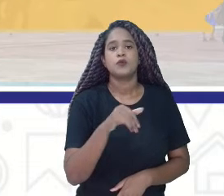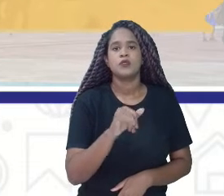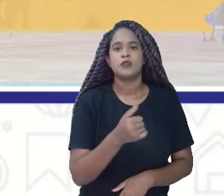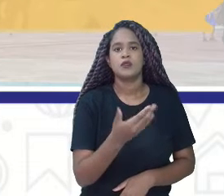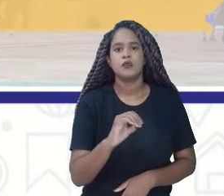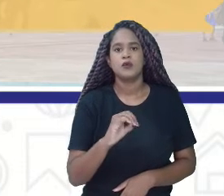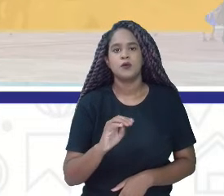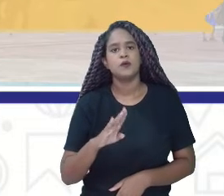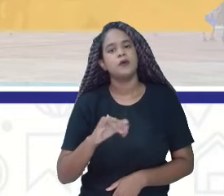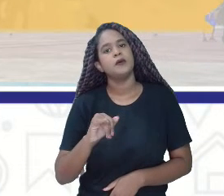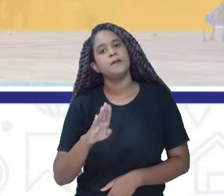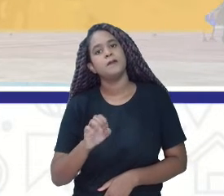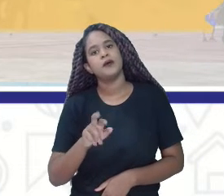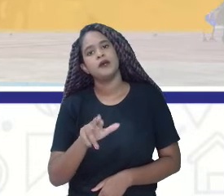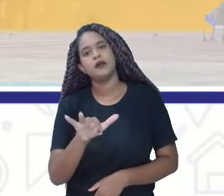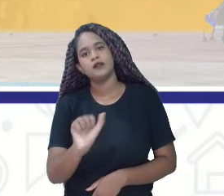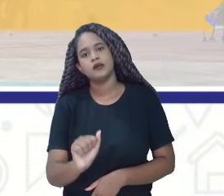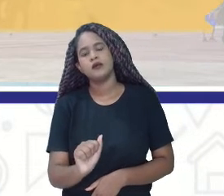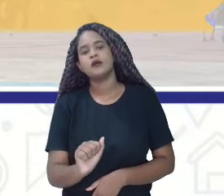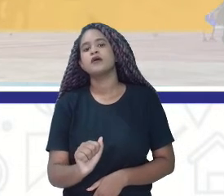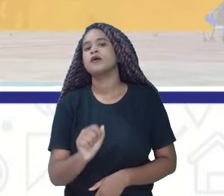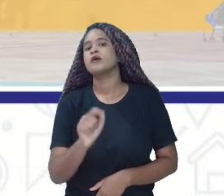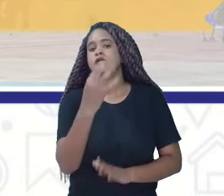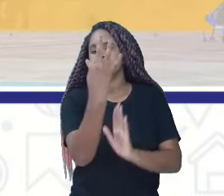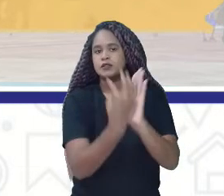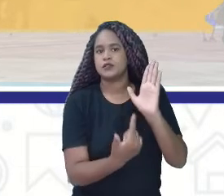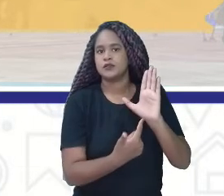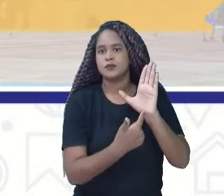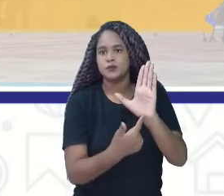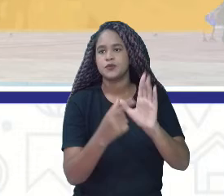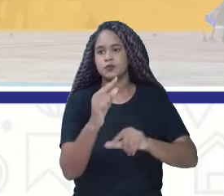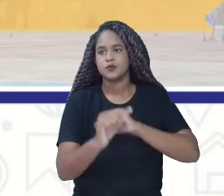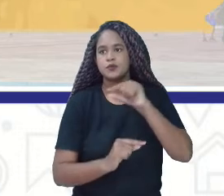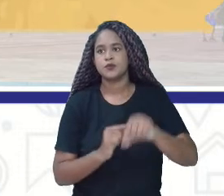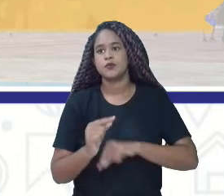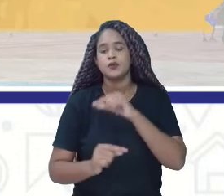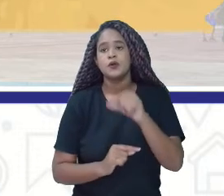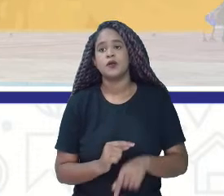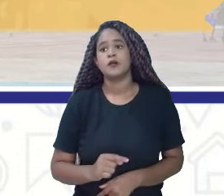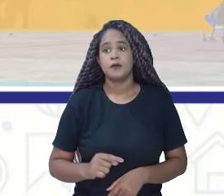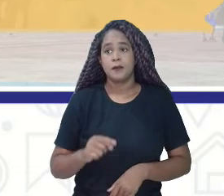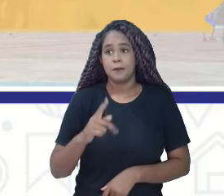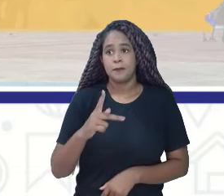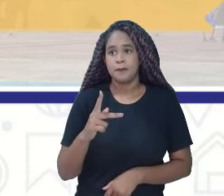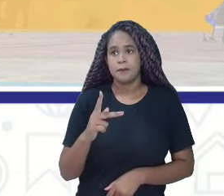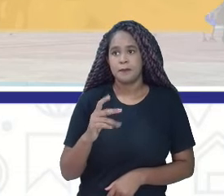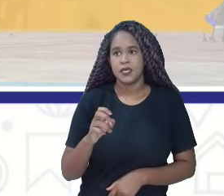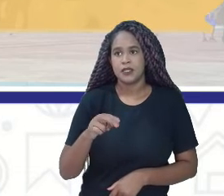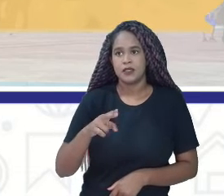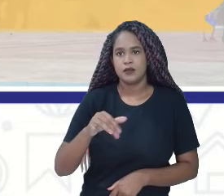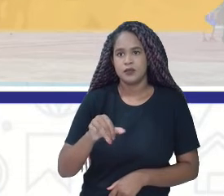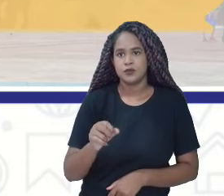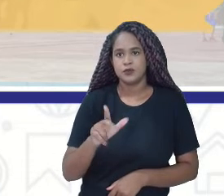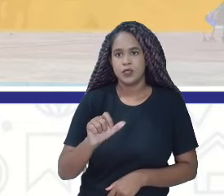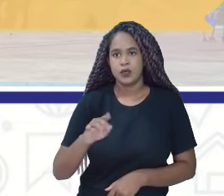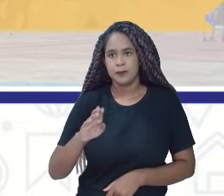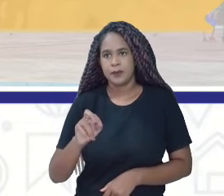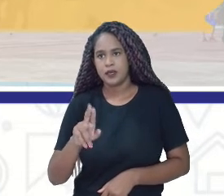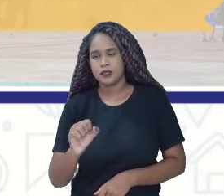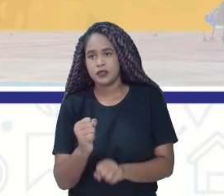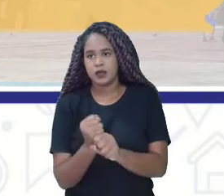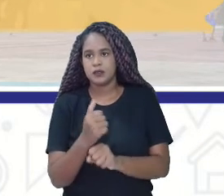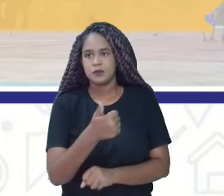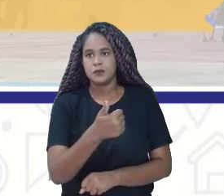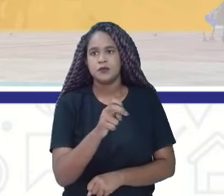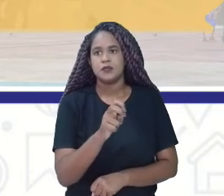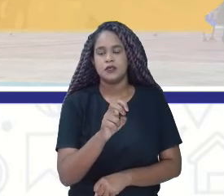a gente colocou aqui nesse texto, né, foi a unidade política que regeu a Península Ibérica de 1580 a